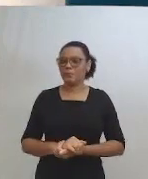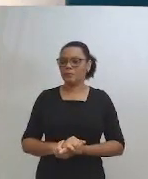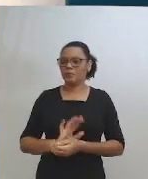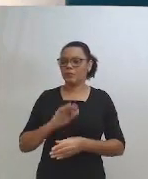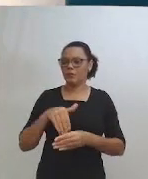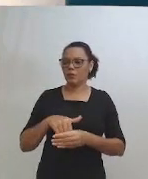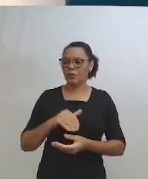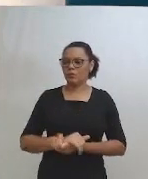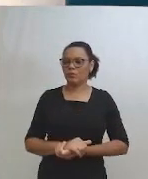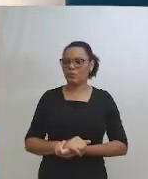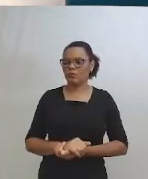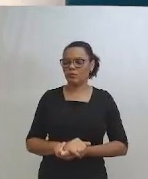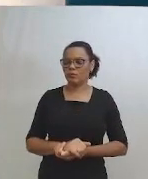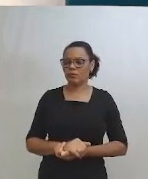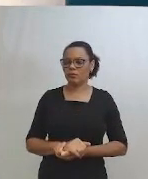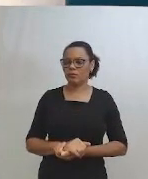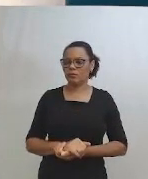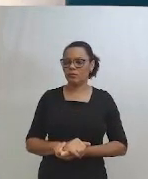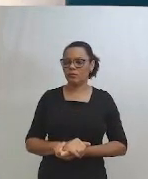pela